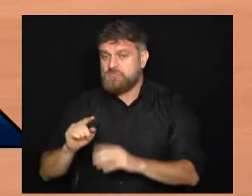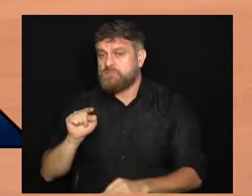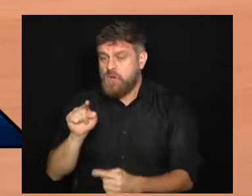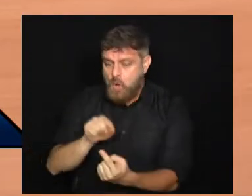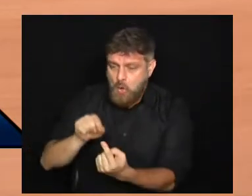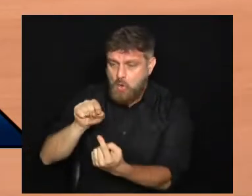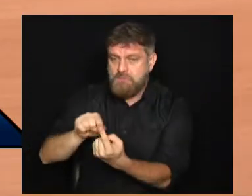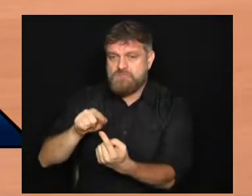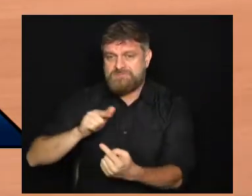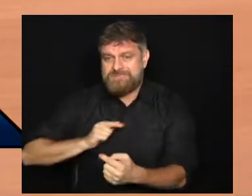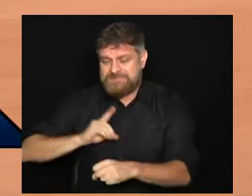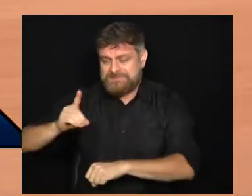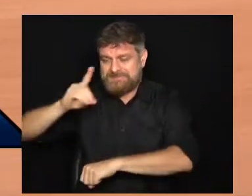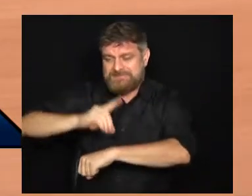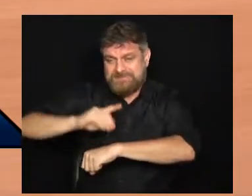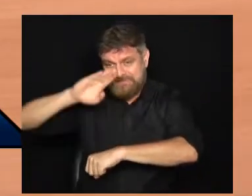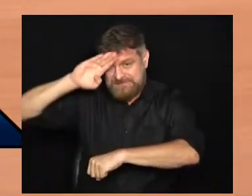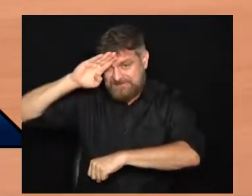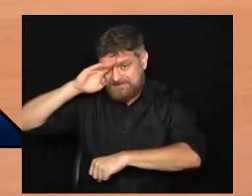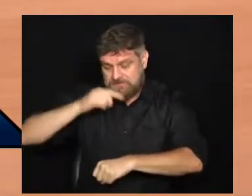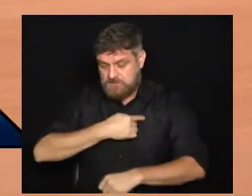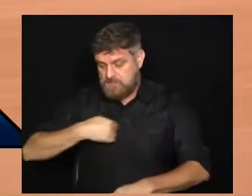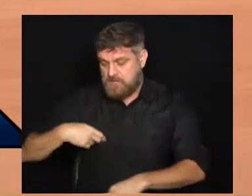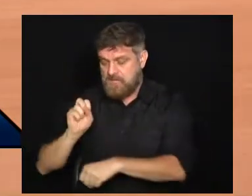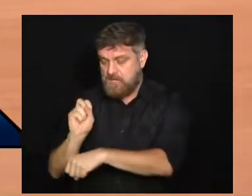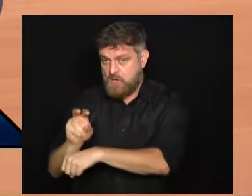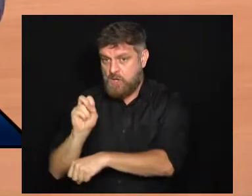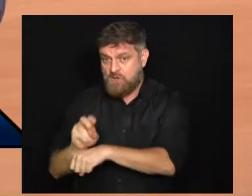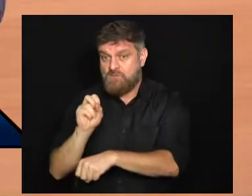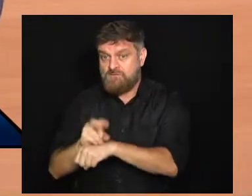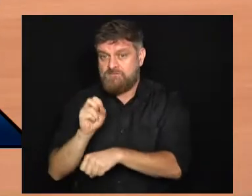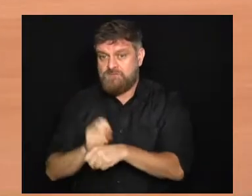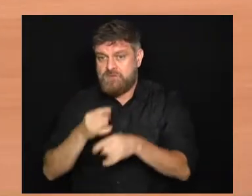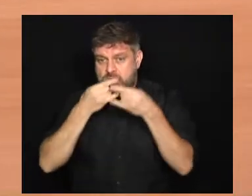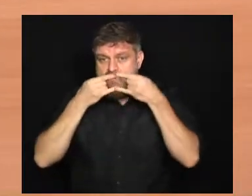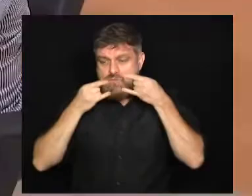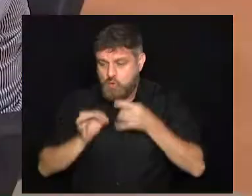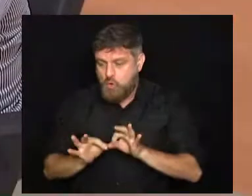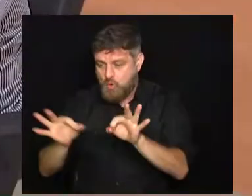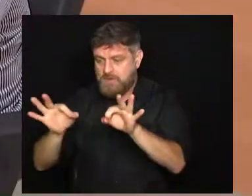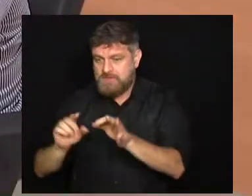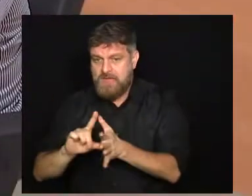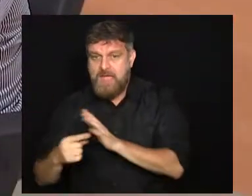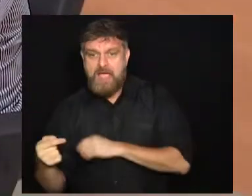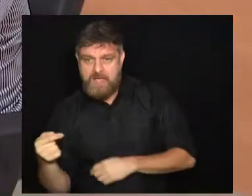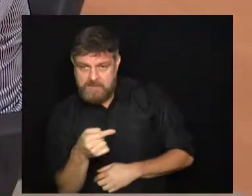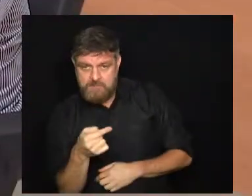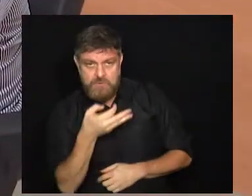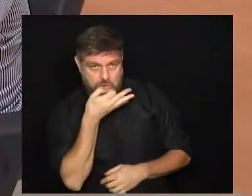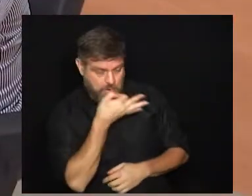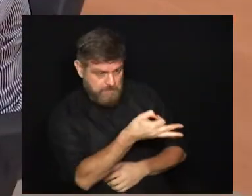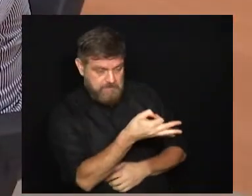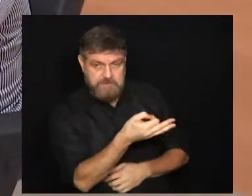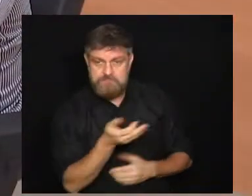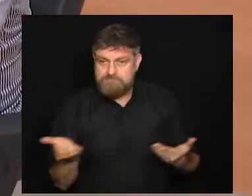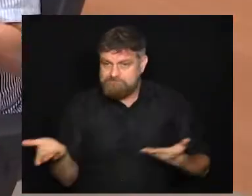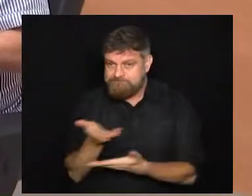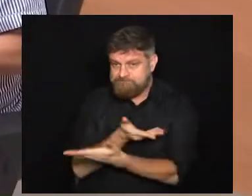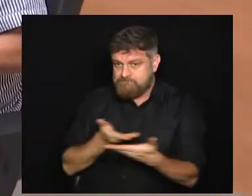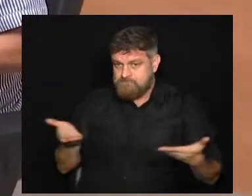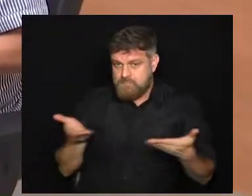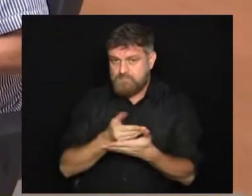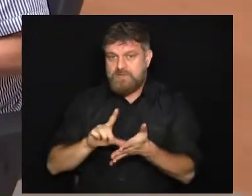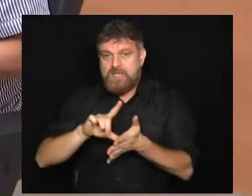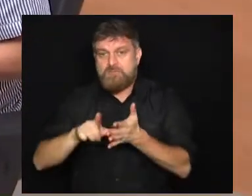questão da dengue e do coronavírus. Em seguida, eu passo para o Dr. Marcos Almeida para tratar do mesmo tema, e aí, posteriormente, a gente trata da questão do